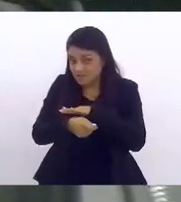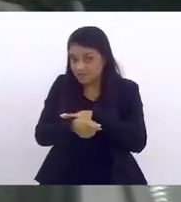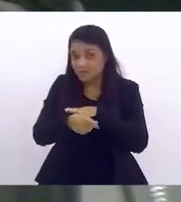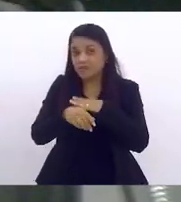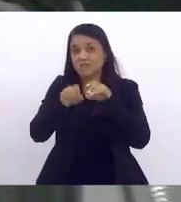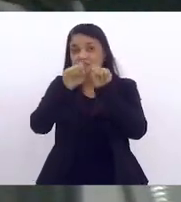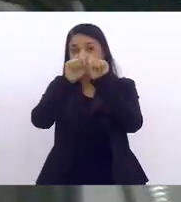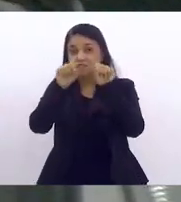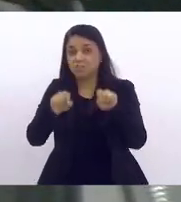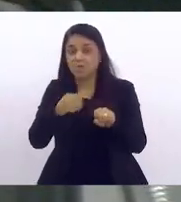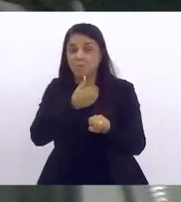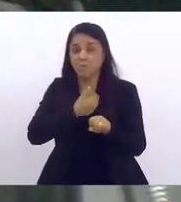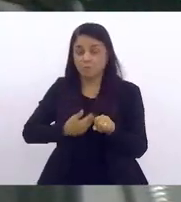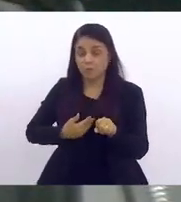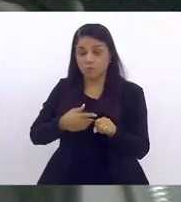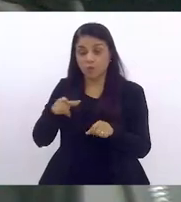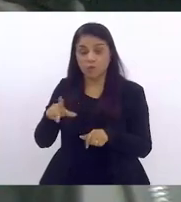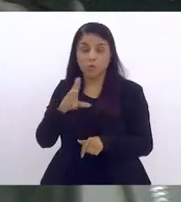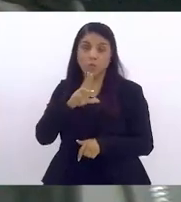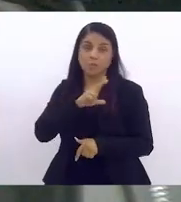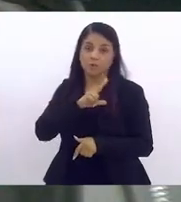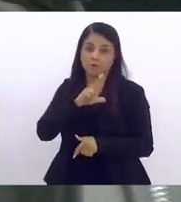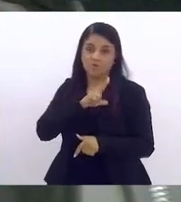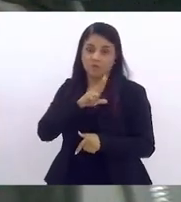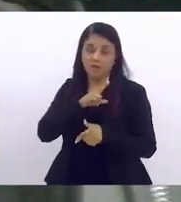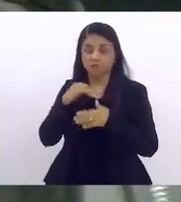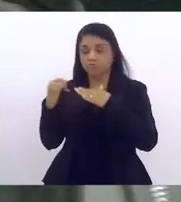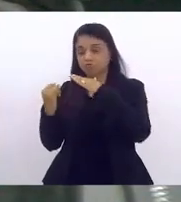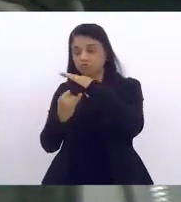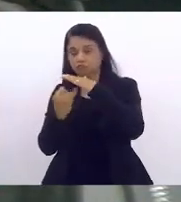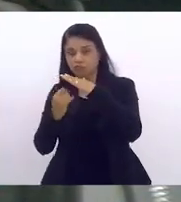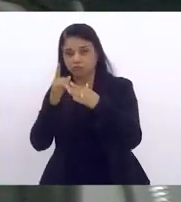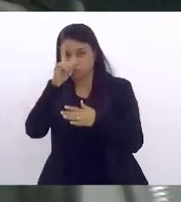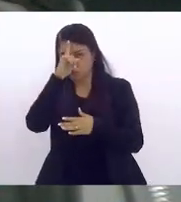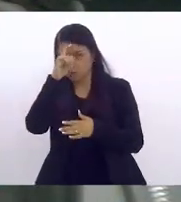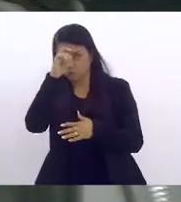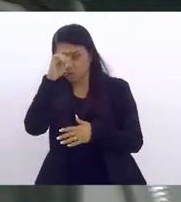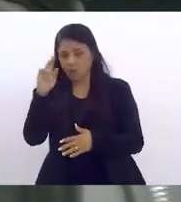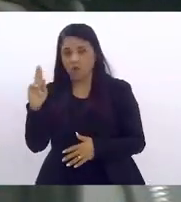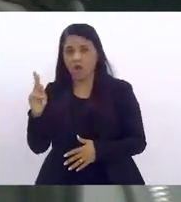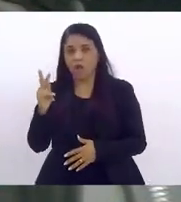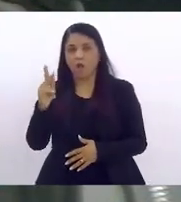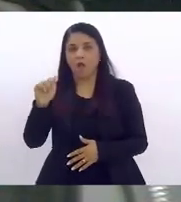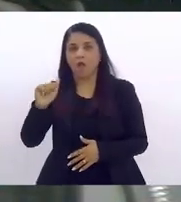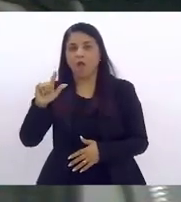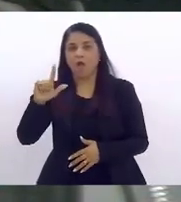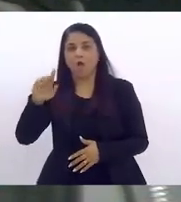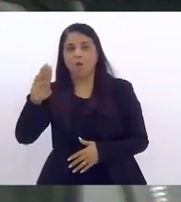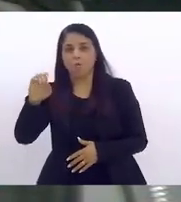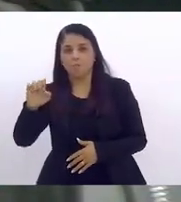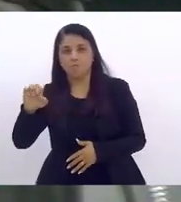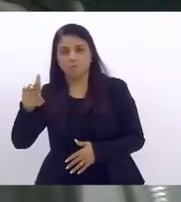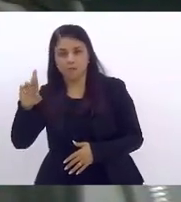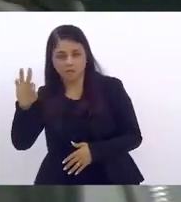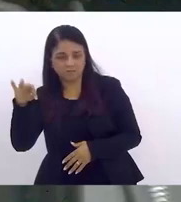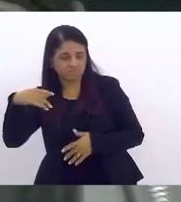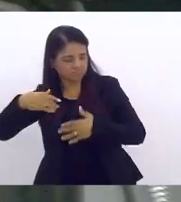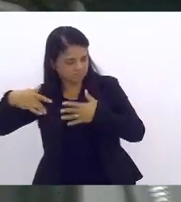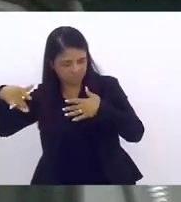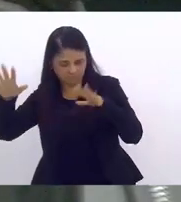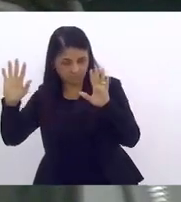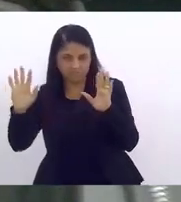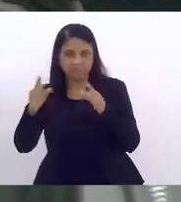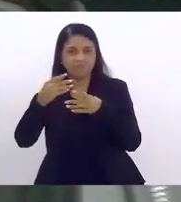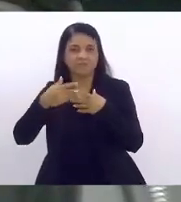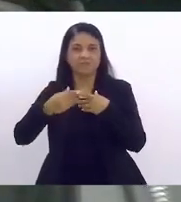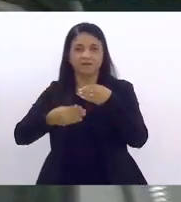sistema público para o setor privado através dos institutos, hospitais Albert Einstein, SEIB, por aí vai. Então, além da